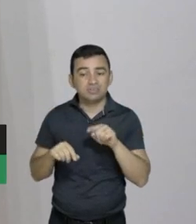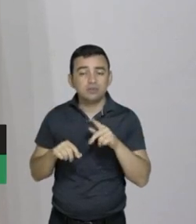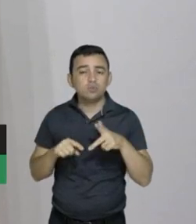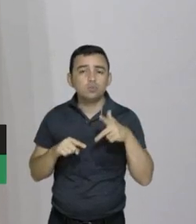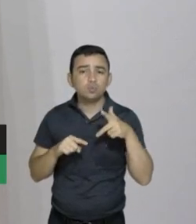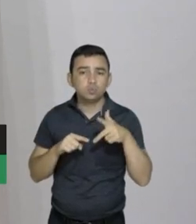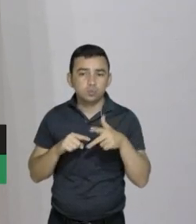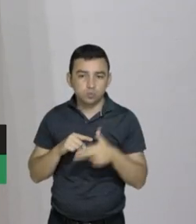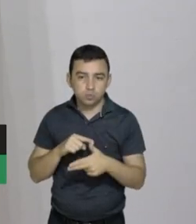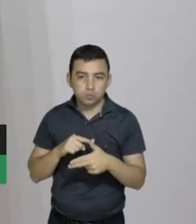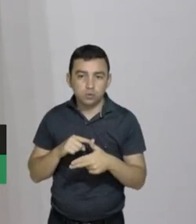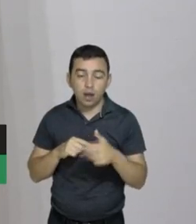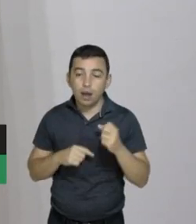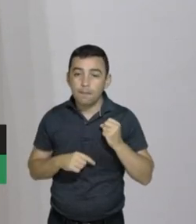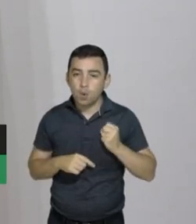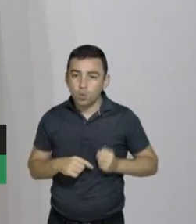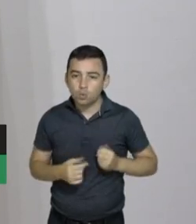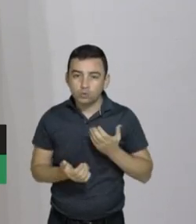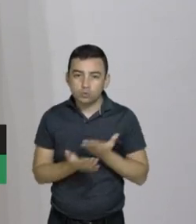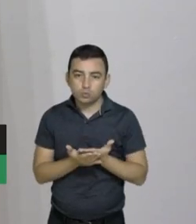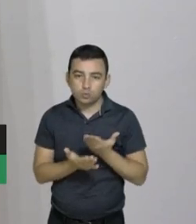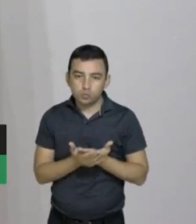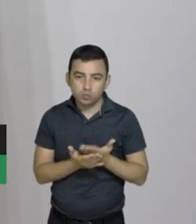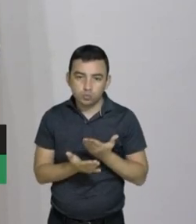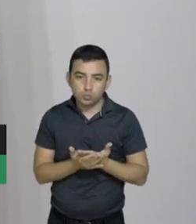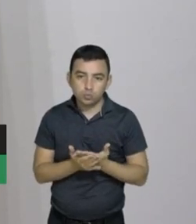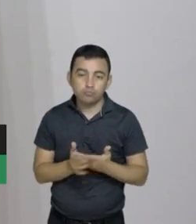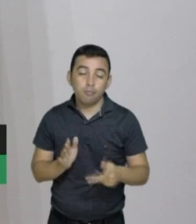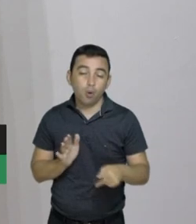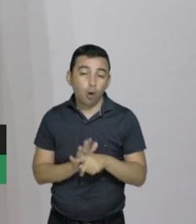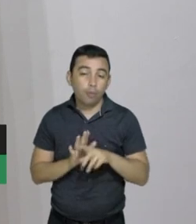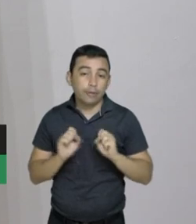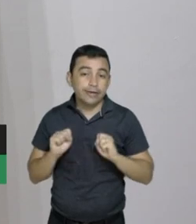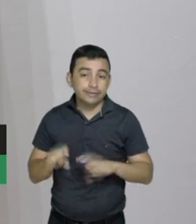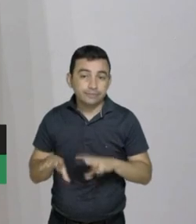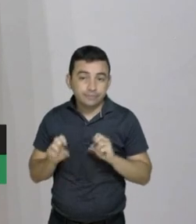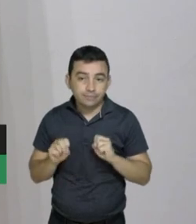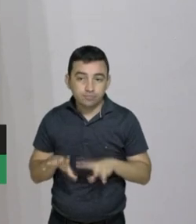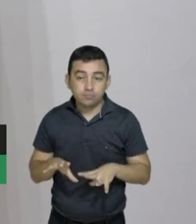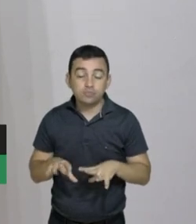da bolsa de estudo para o ensino médio